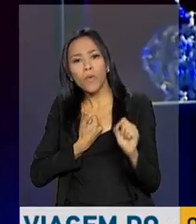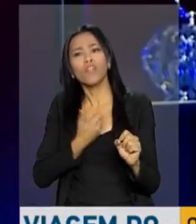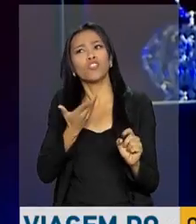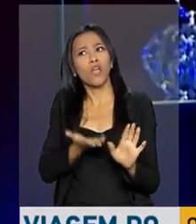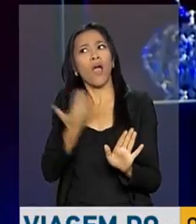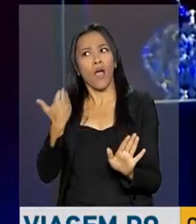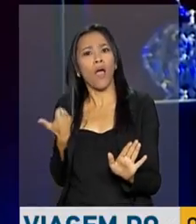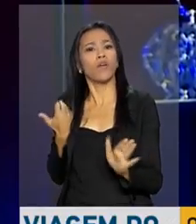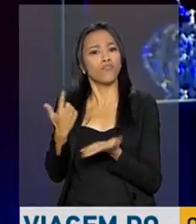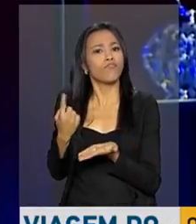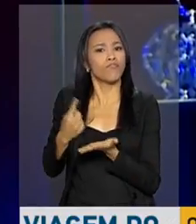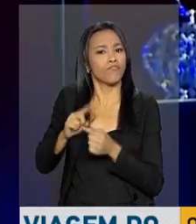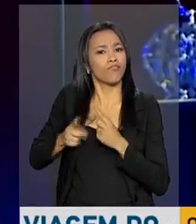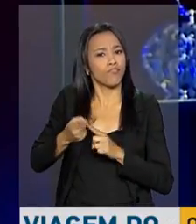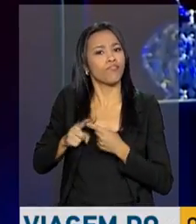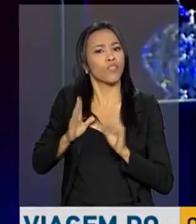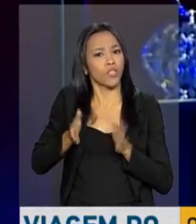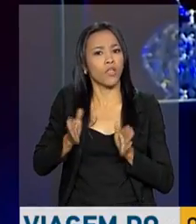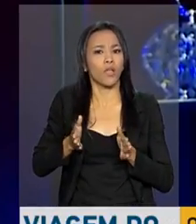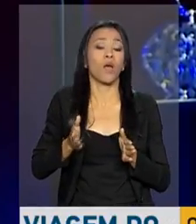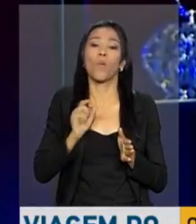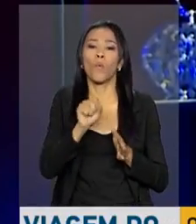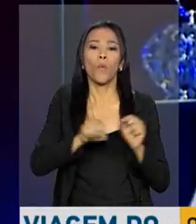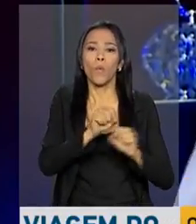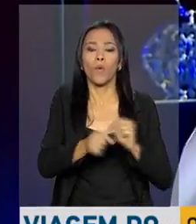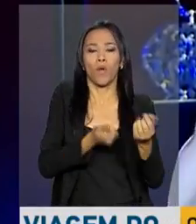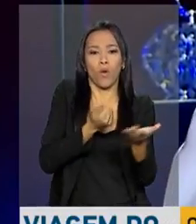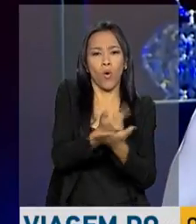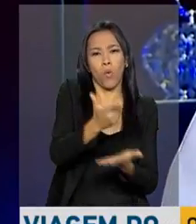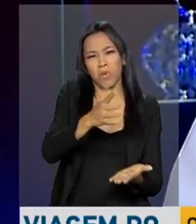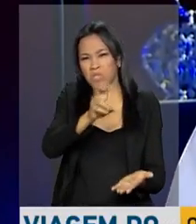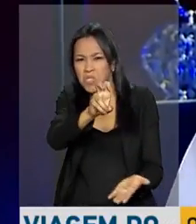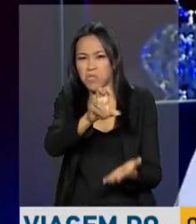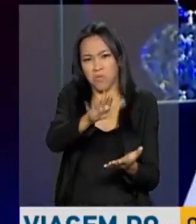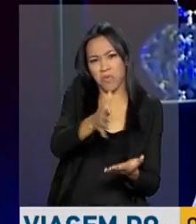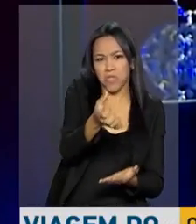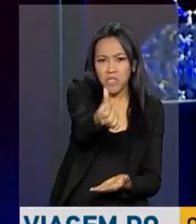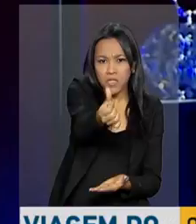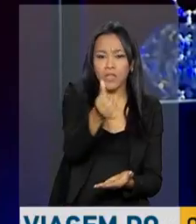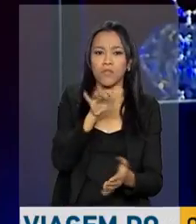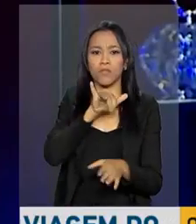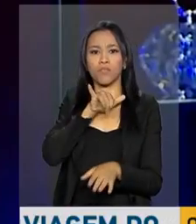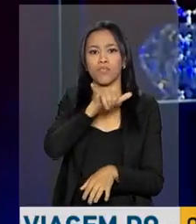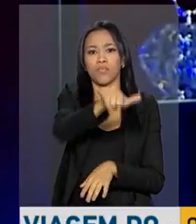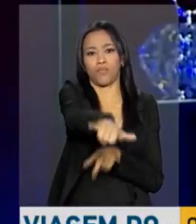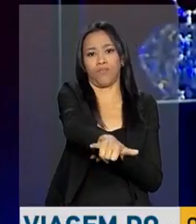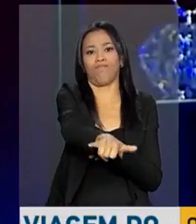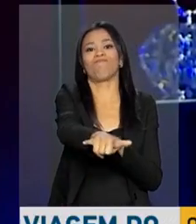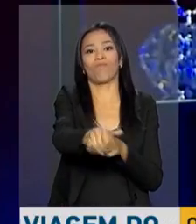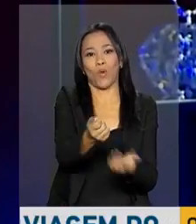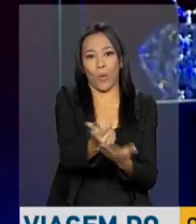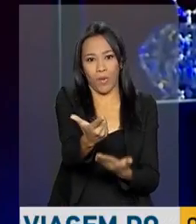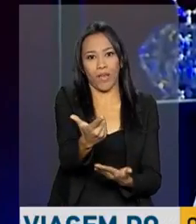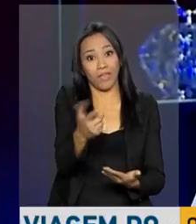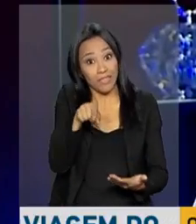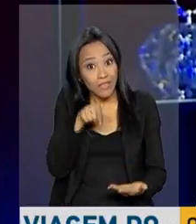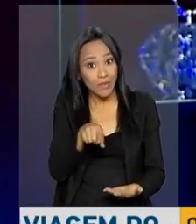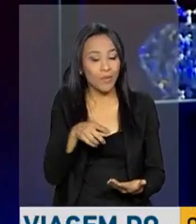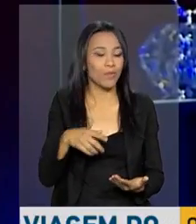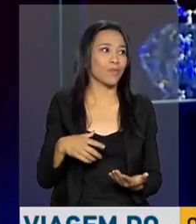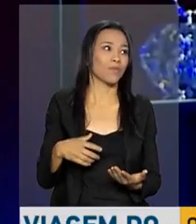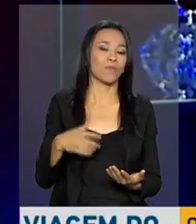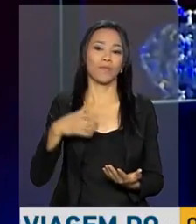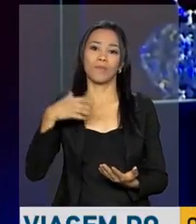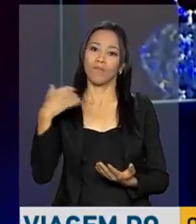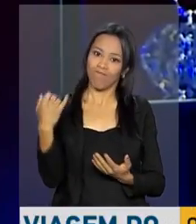já vinham sendo feitas ao longo do tempo para a compra de cinco ou talvez seis aeronaves da embraer portanto muito útil para